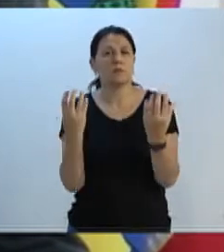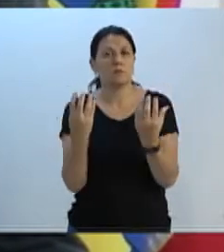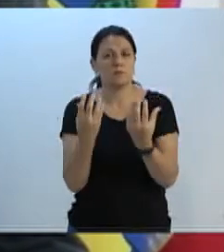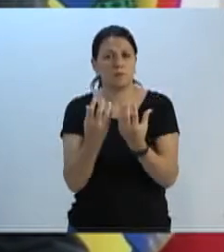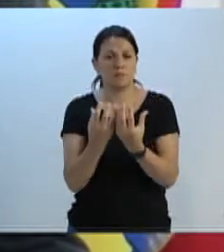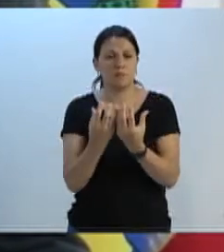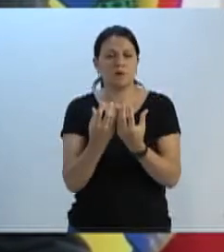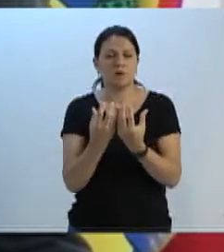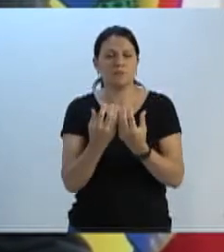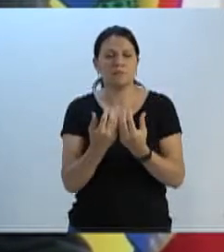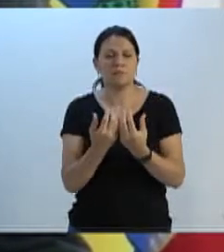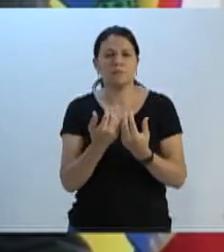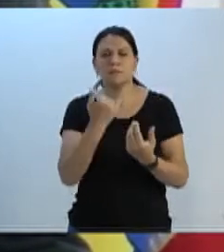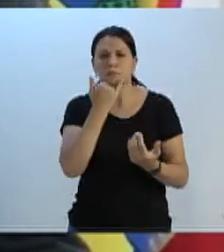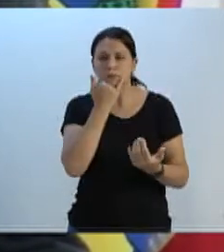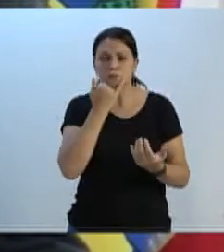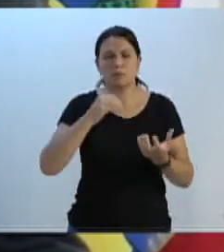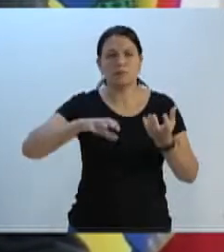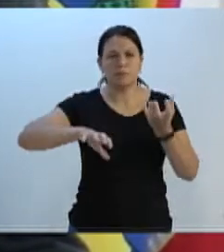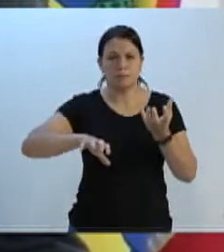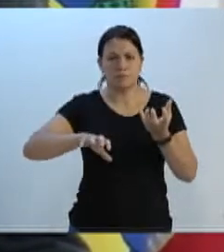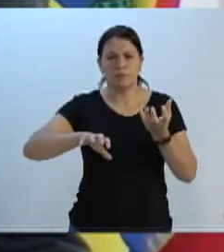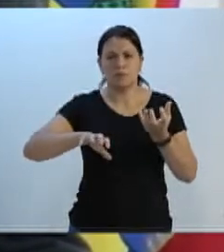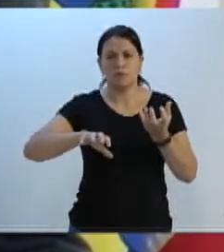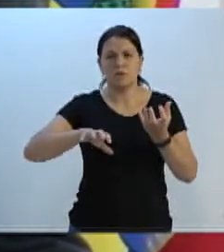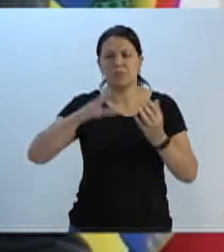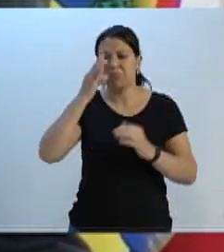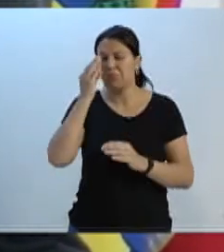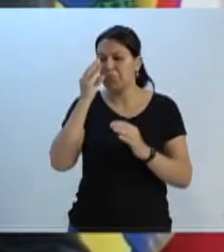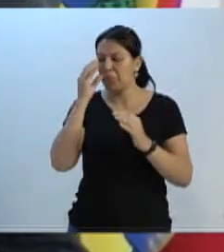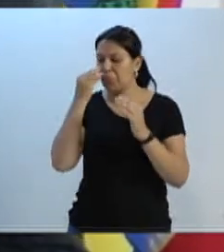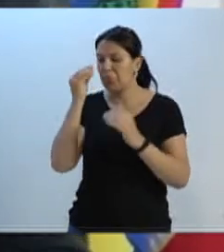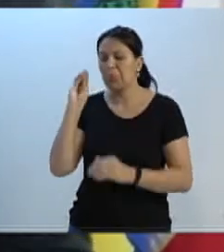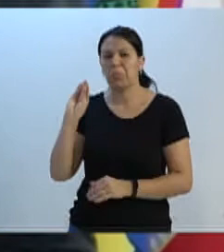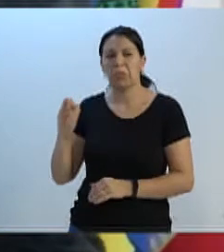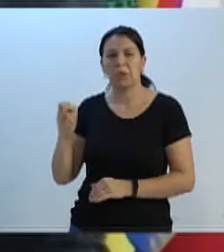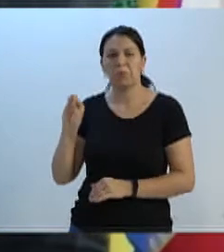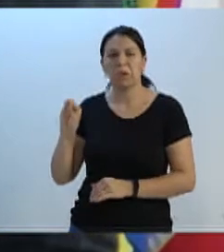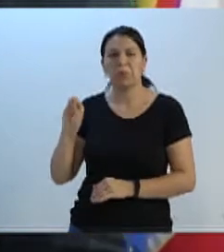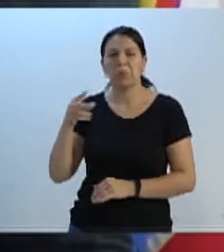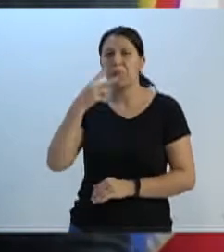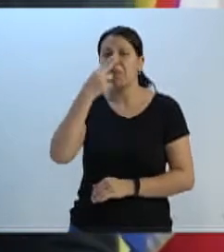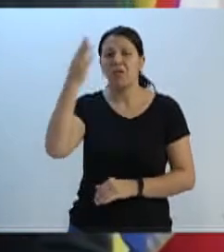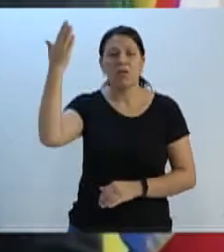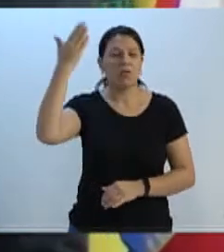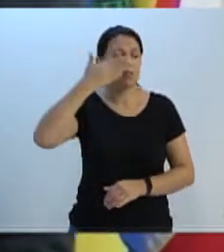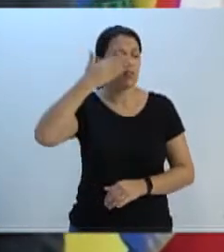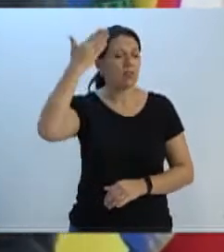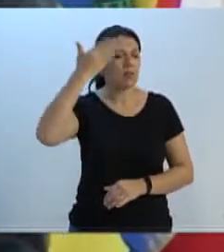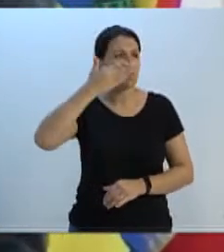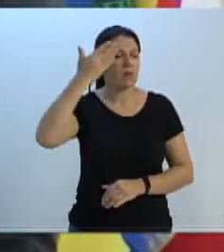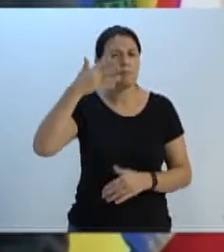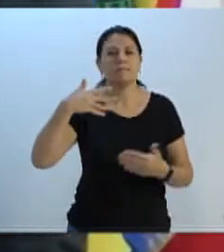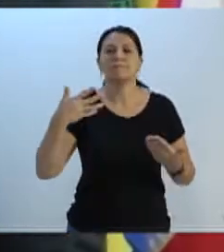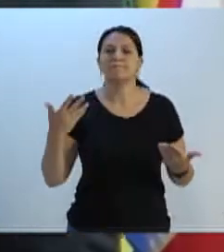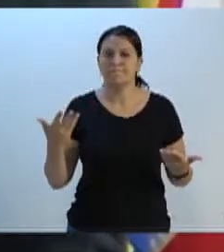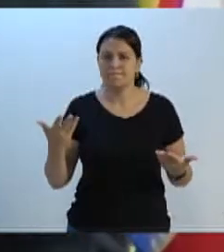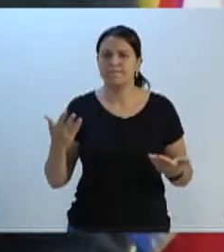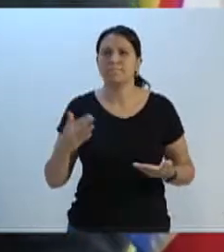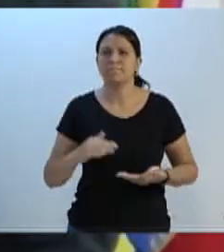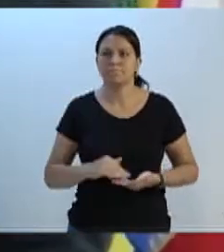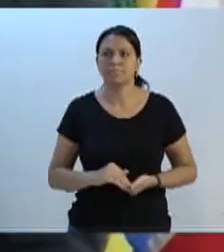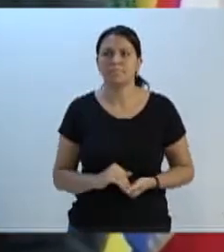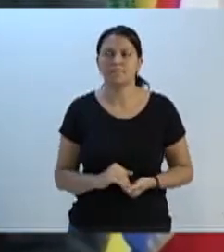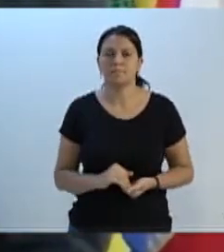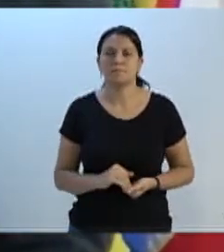não o escutou. Colocou uma venda nos olhos e não os viu.